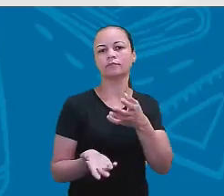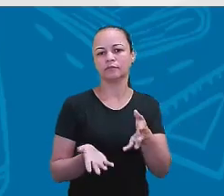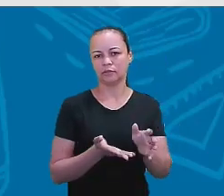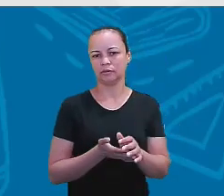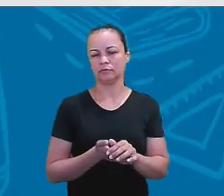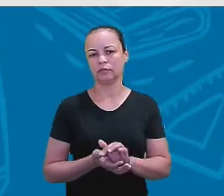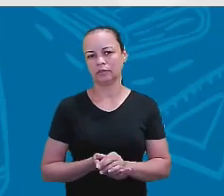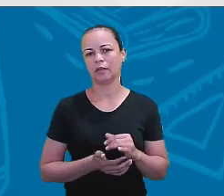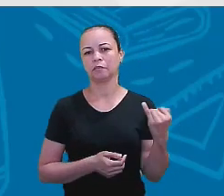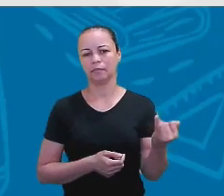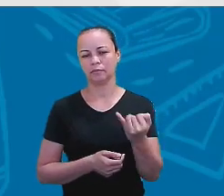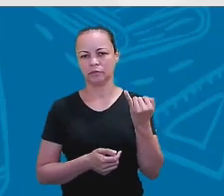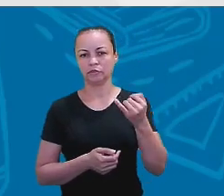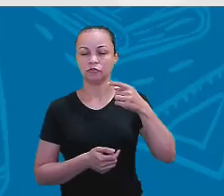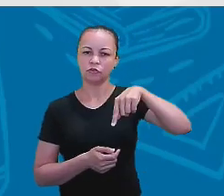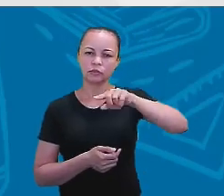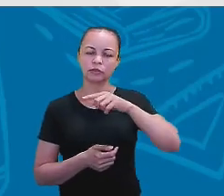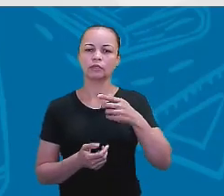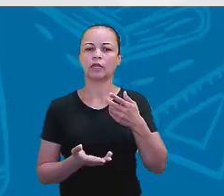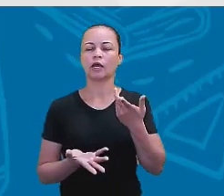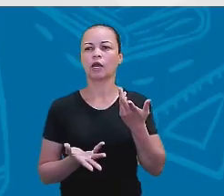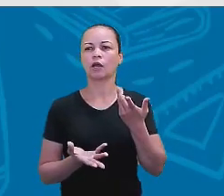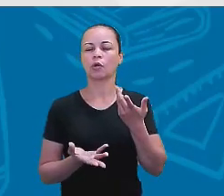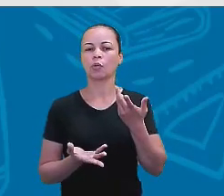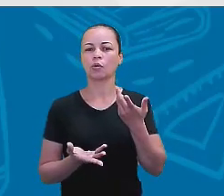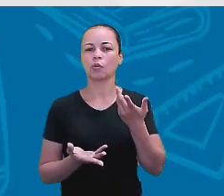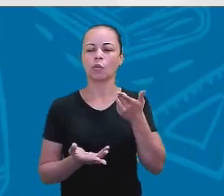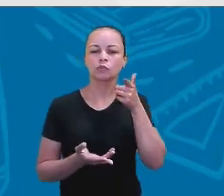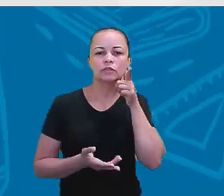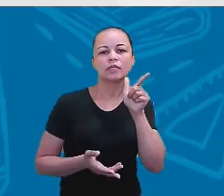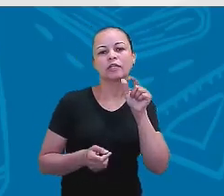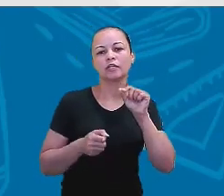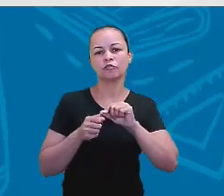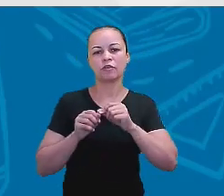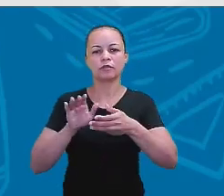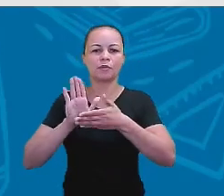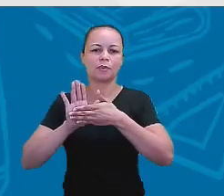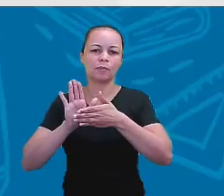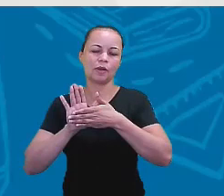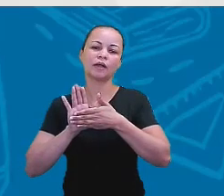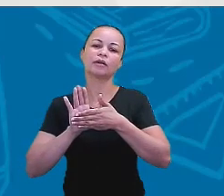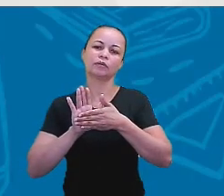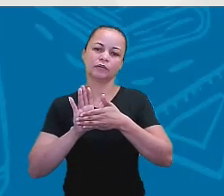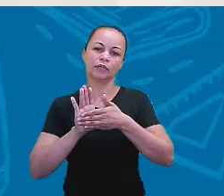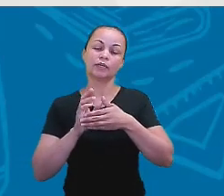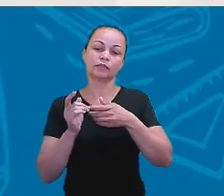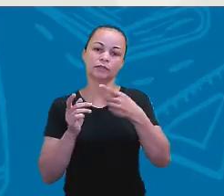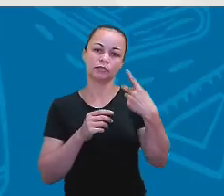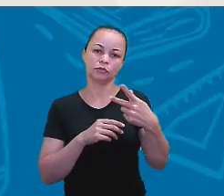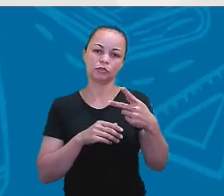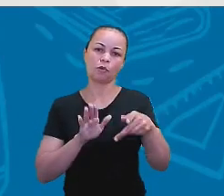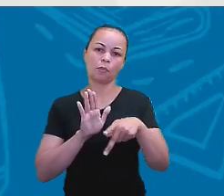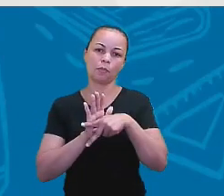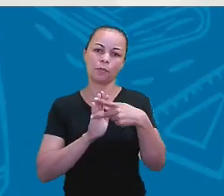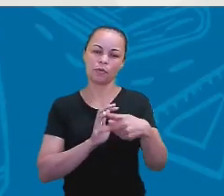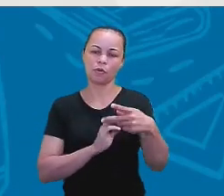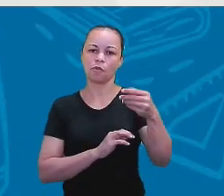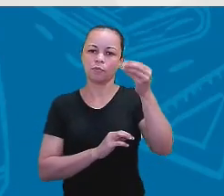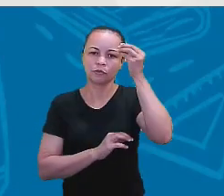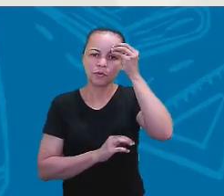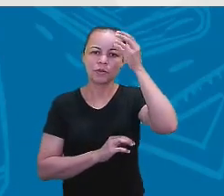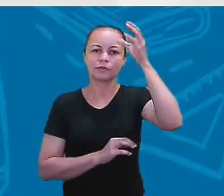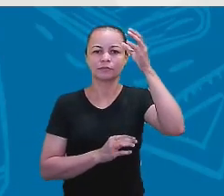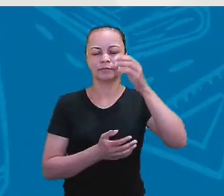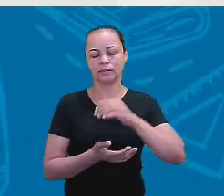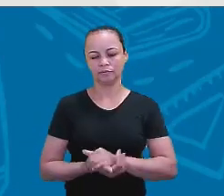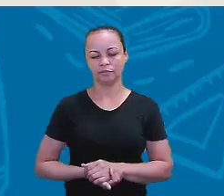está conseguindo fazer uma verdadeira propaganda saudável do teu saber. Então, conhecimento é isso, gente. É que você